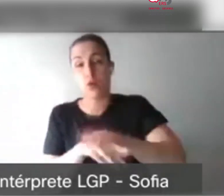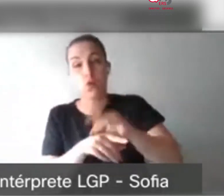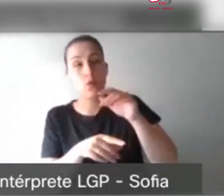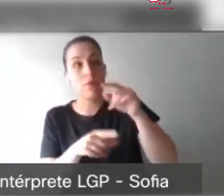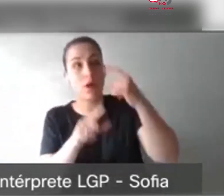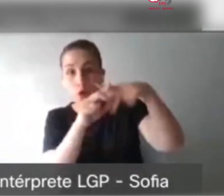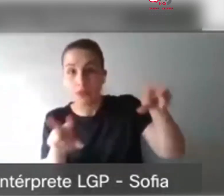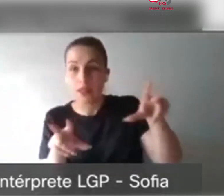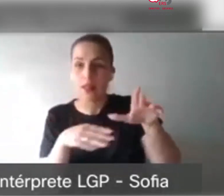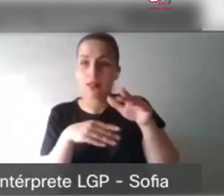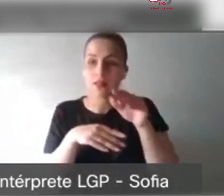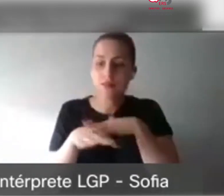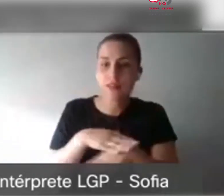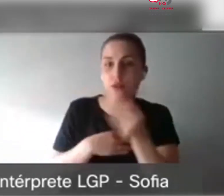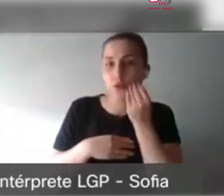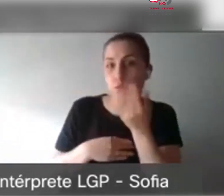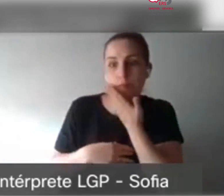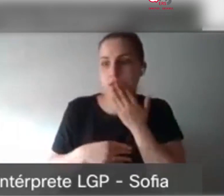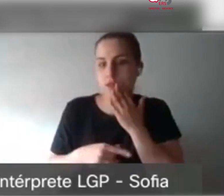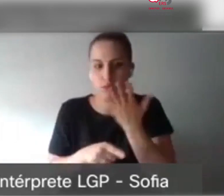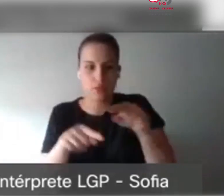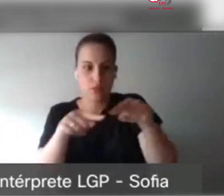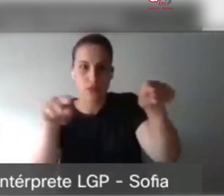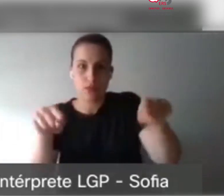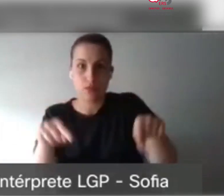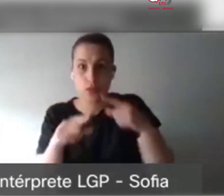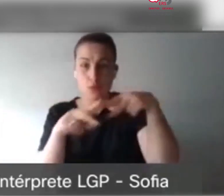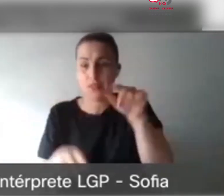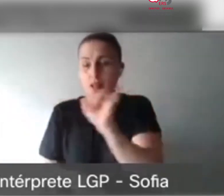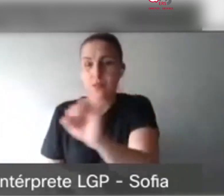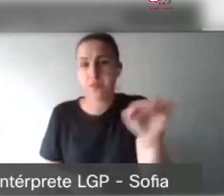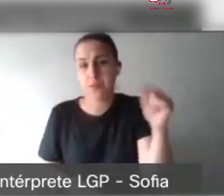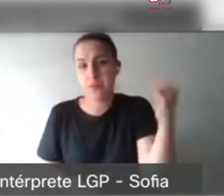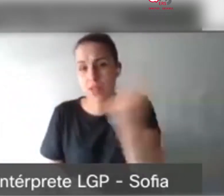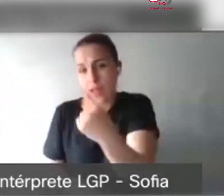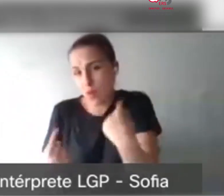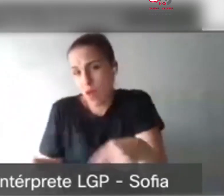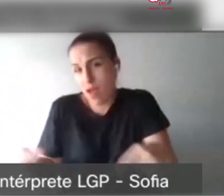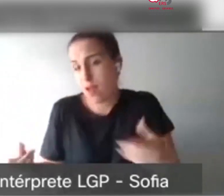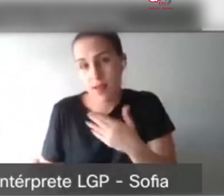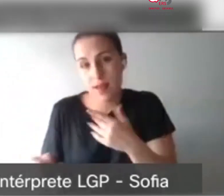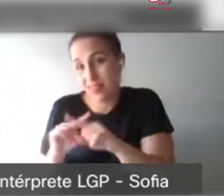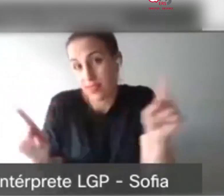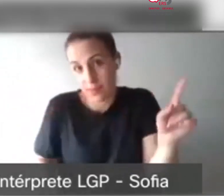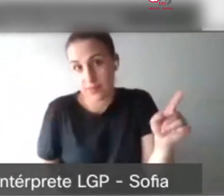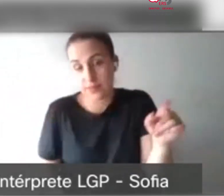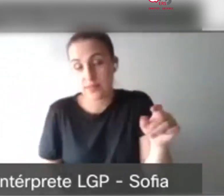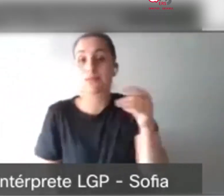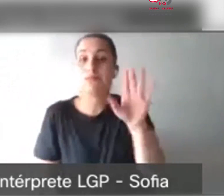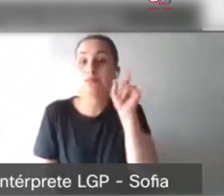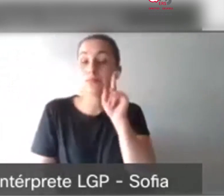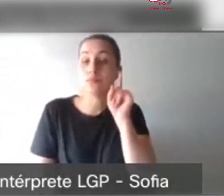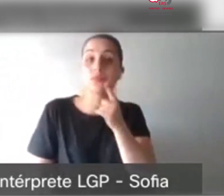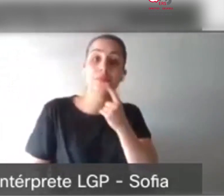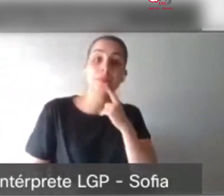isto, tendo em conta as instalações, por exemplo, que os hospitais têm. Porque é importante percebermos que as condições em que nós